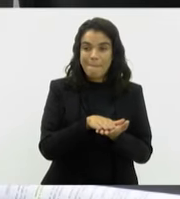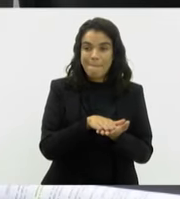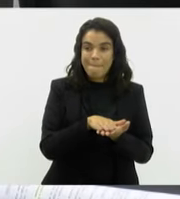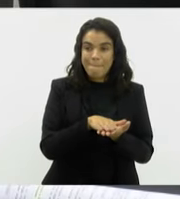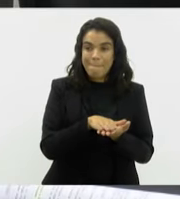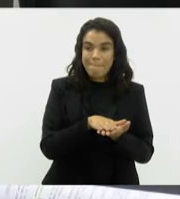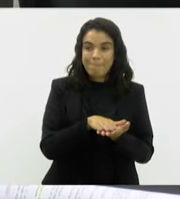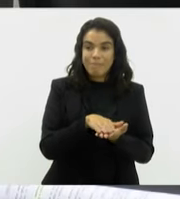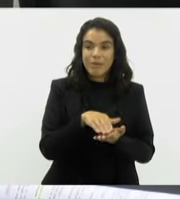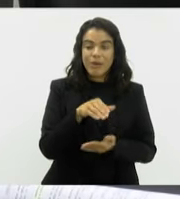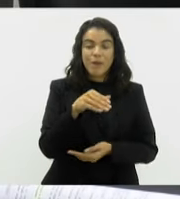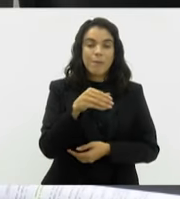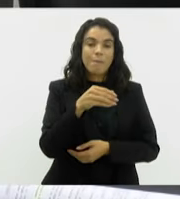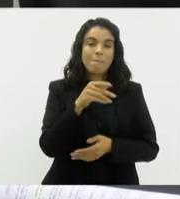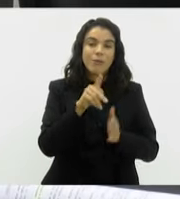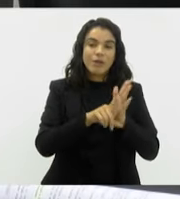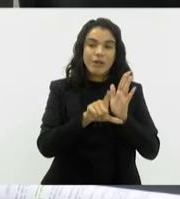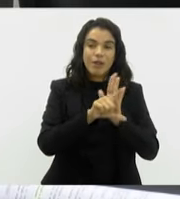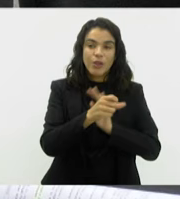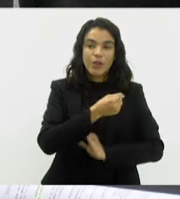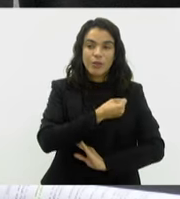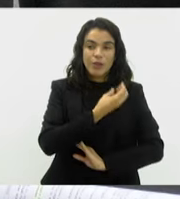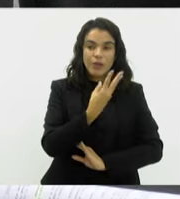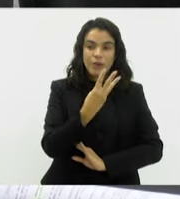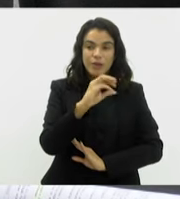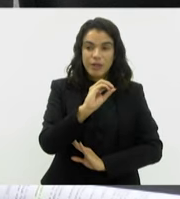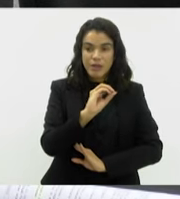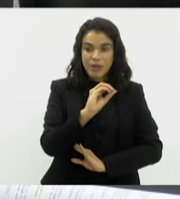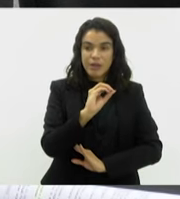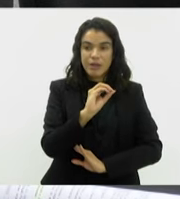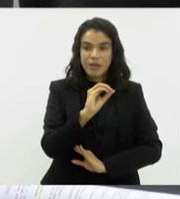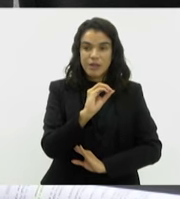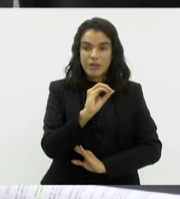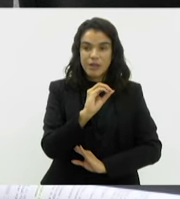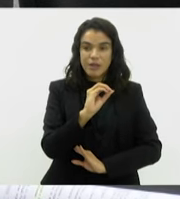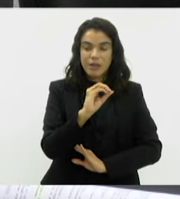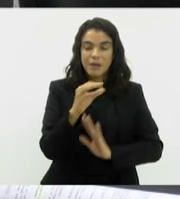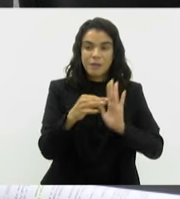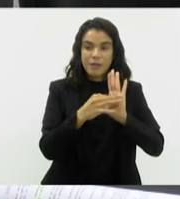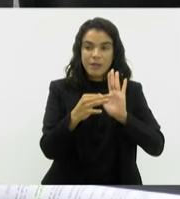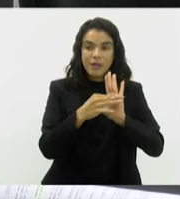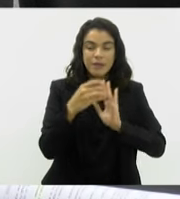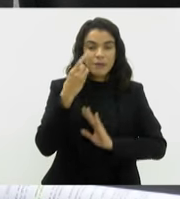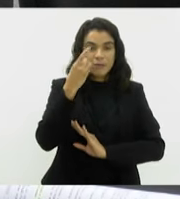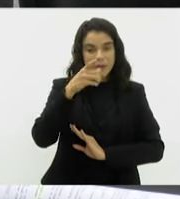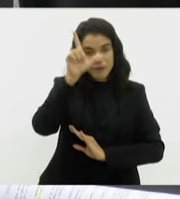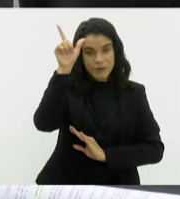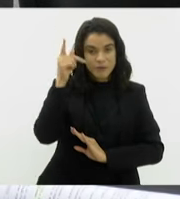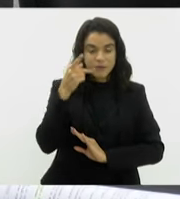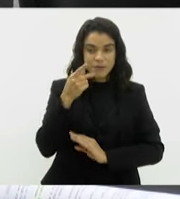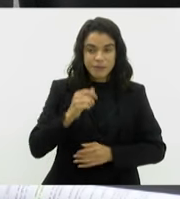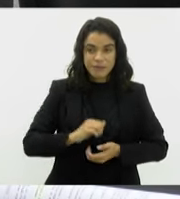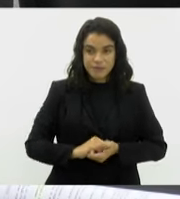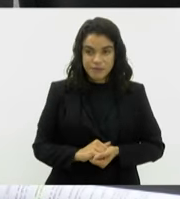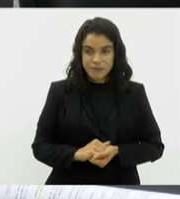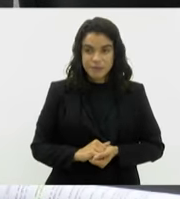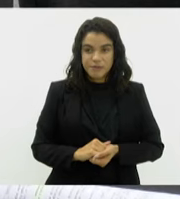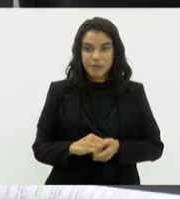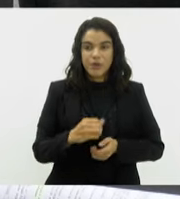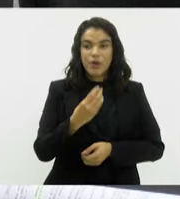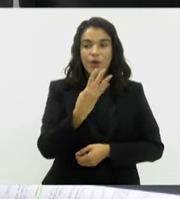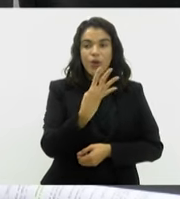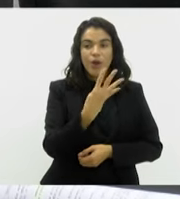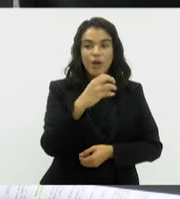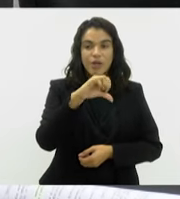o projeto número 30 da pauta, que é um projeto de parecer do deputado Luiz Paulo. Projeto de lei